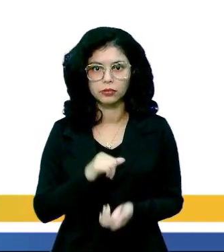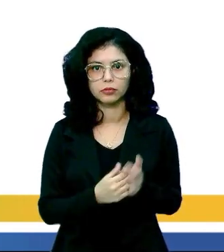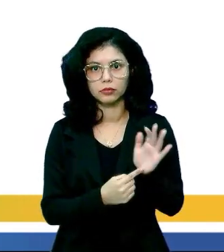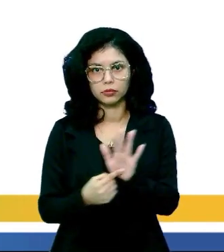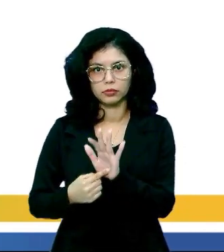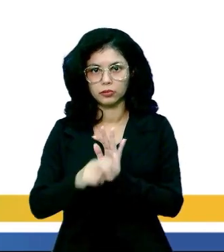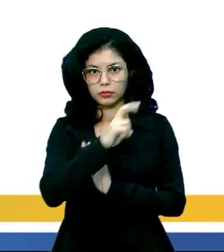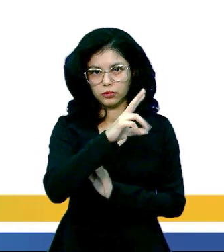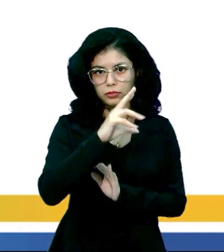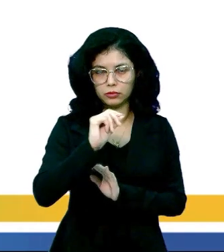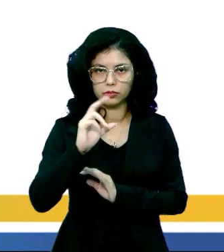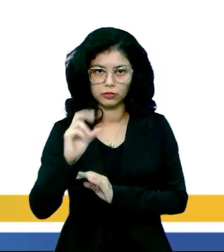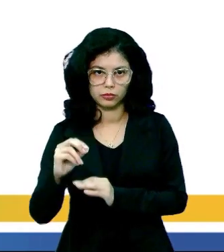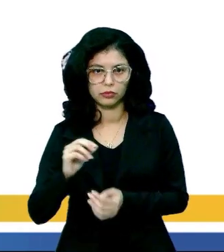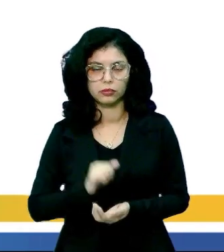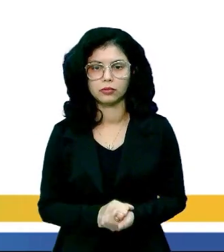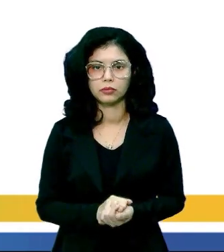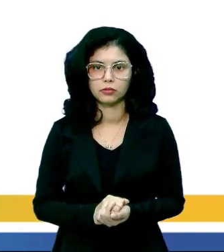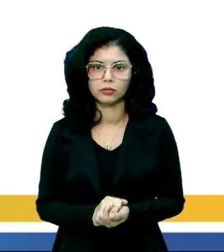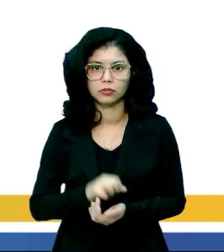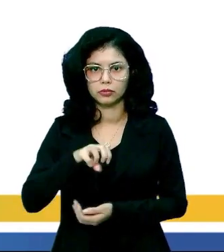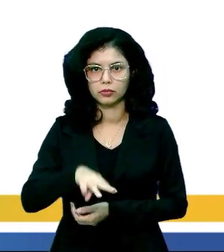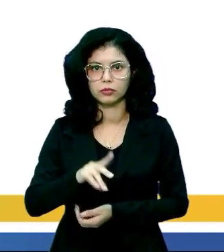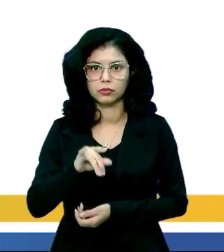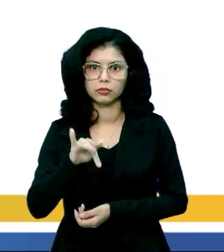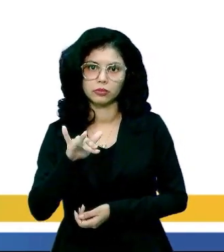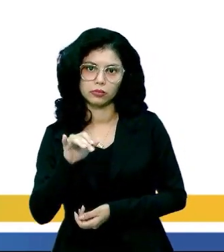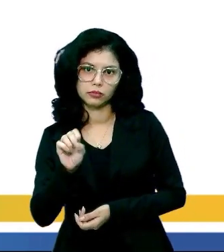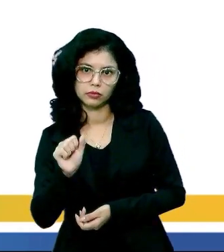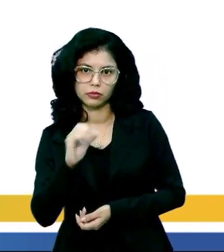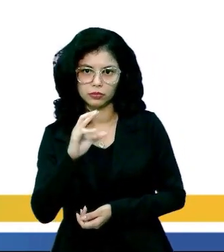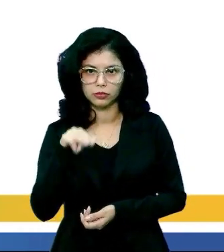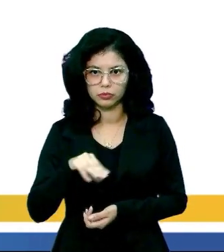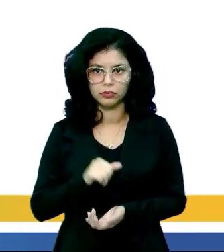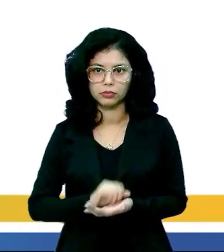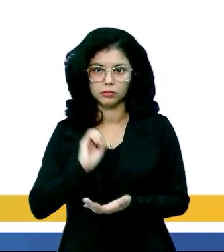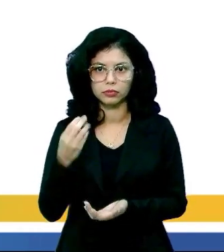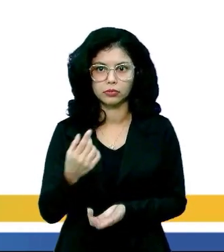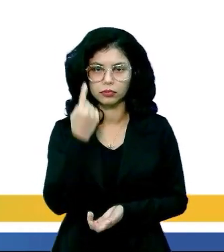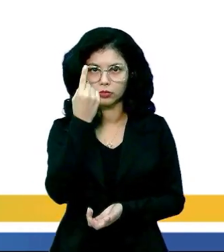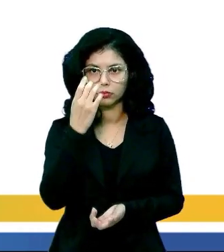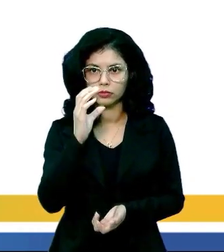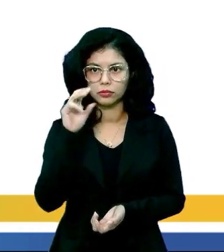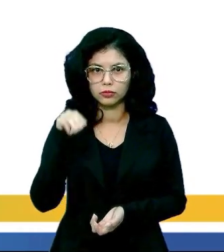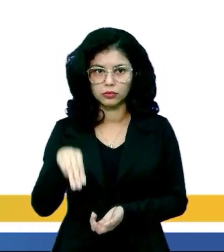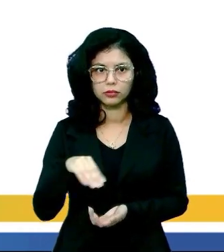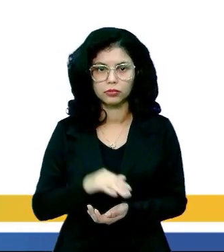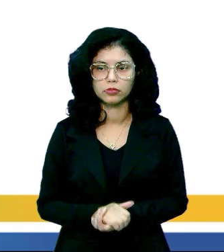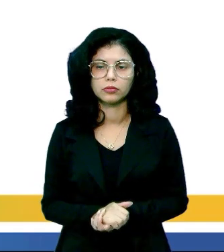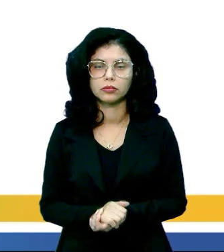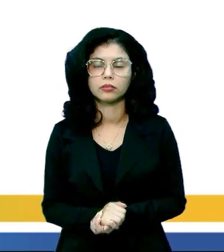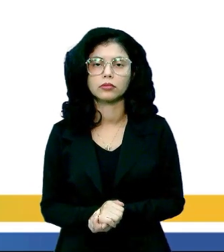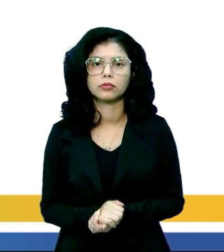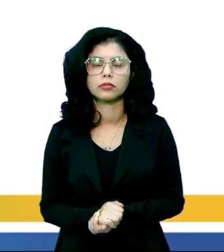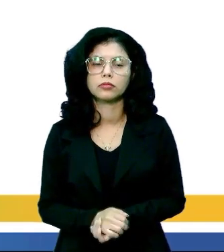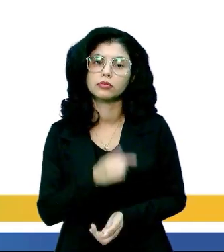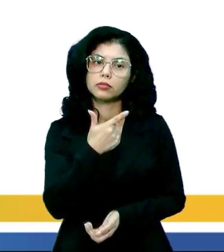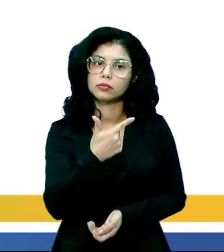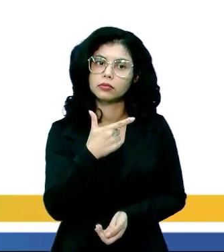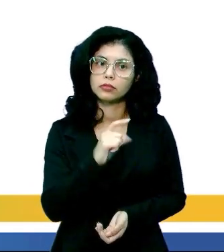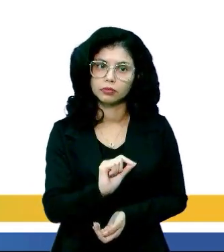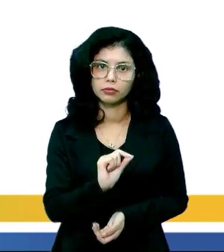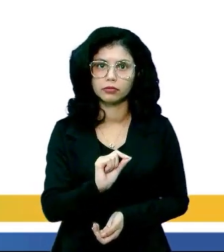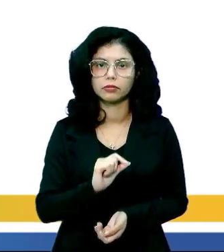centímetros representa 500 milhões de centímetros, ou seja, a cada 1 centímetro